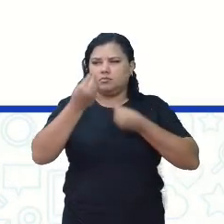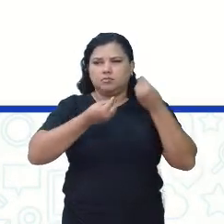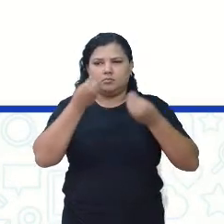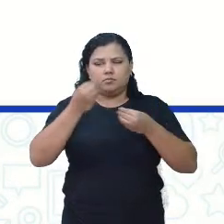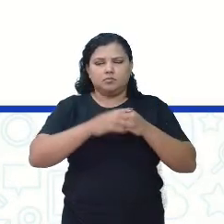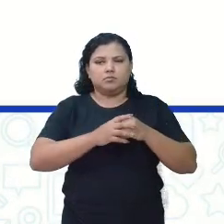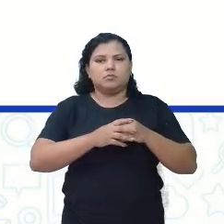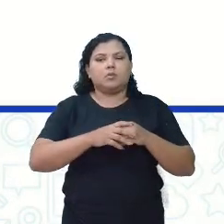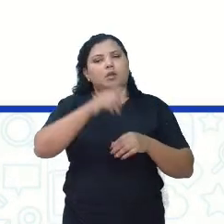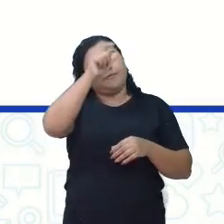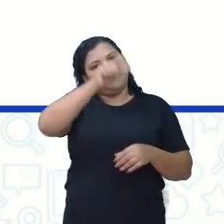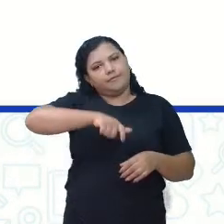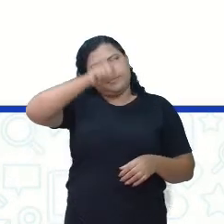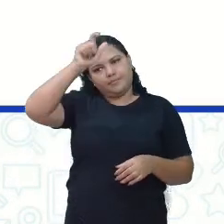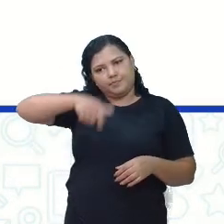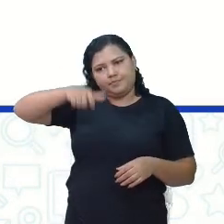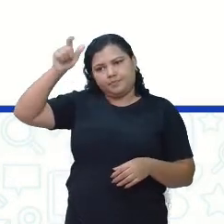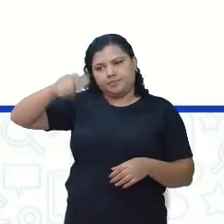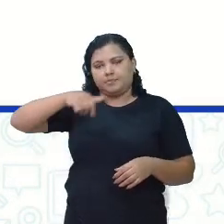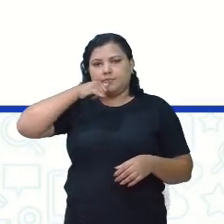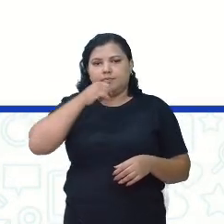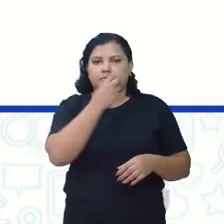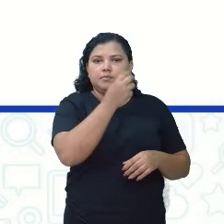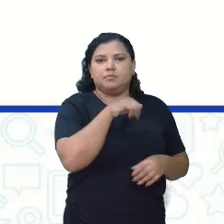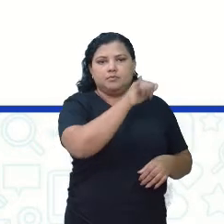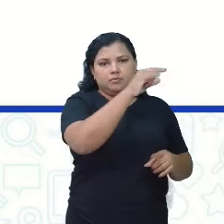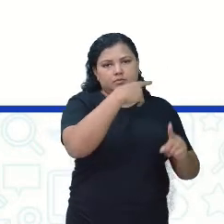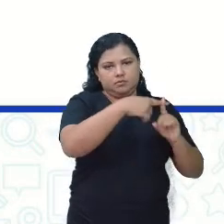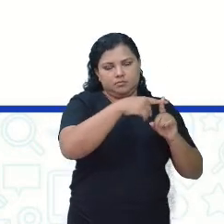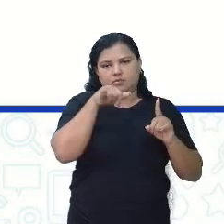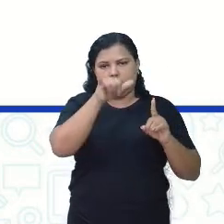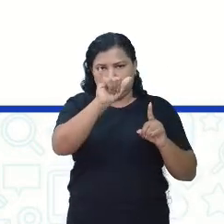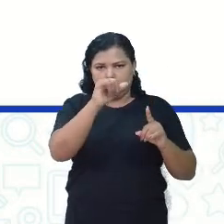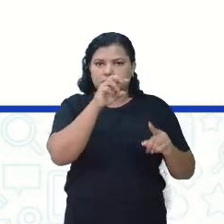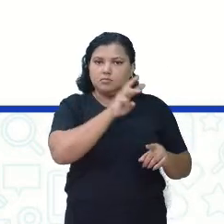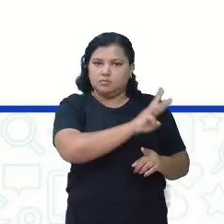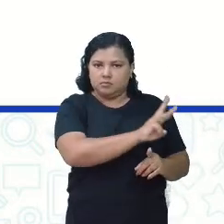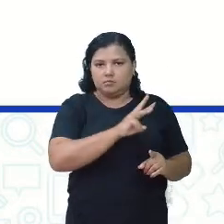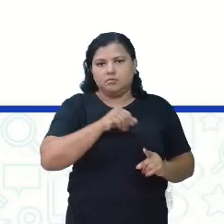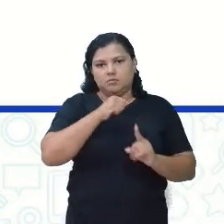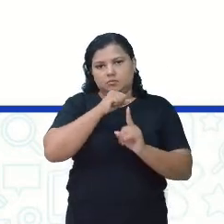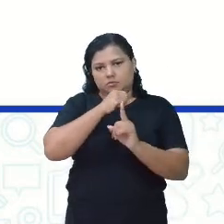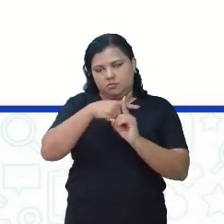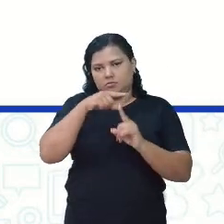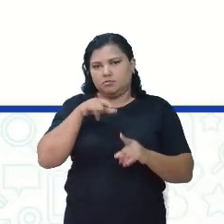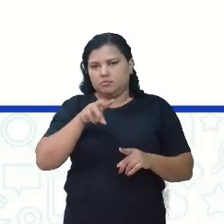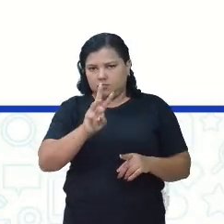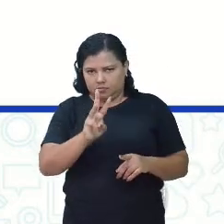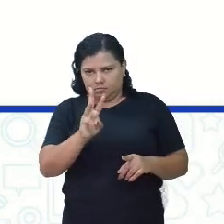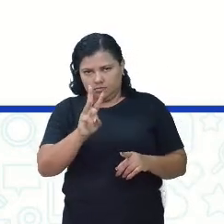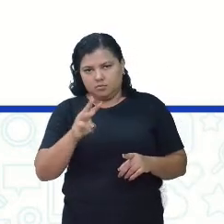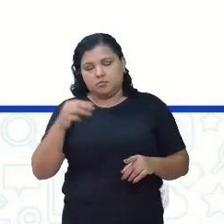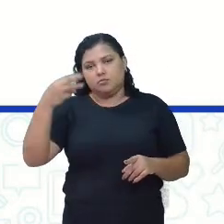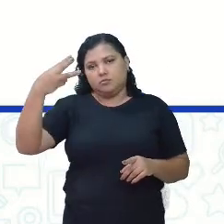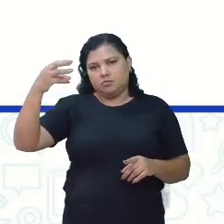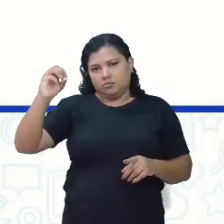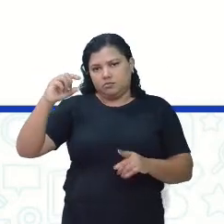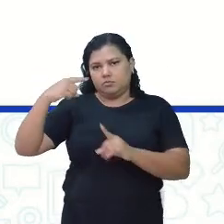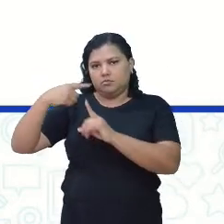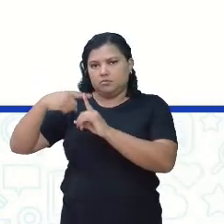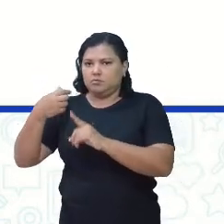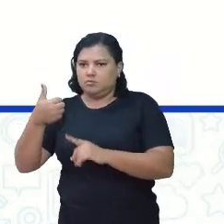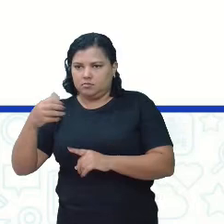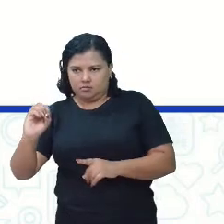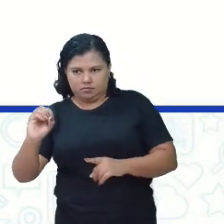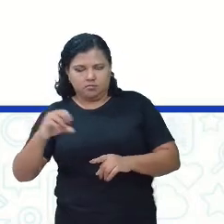na forma vertical. Então, a gente vai somar aí, ó, o y com o y, o w com o w e o 30 com o 10,